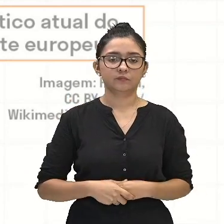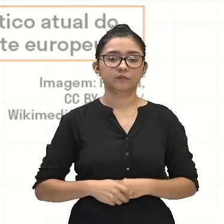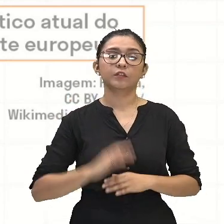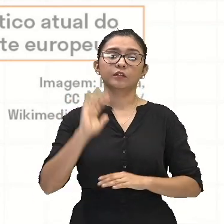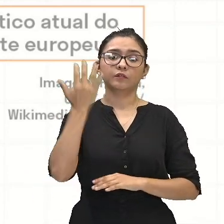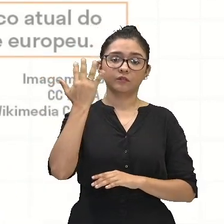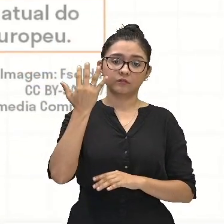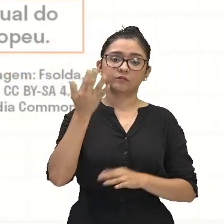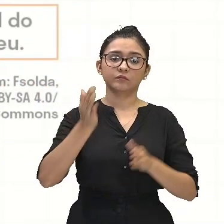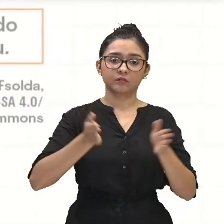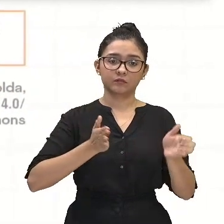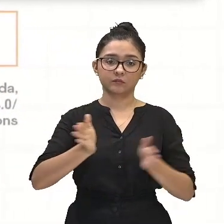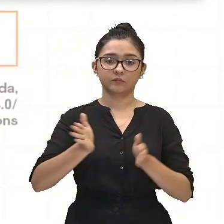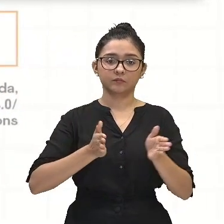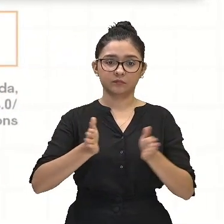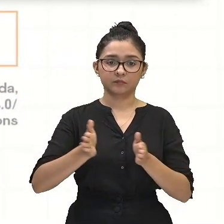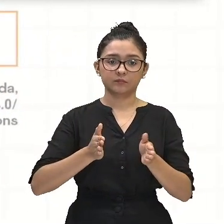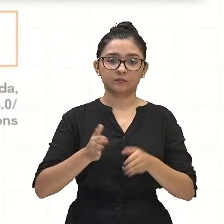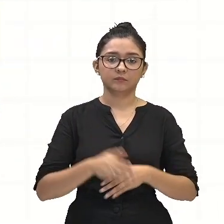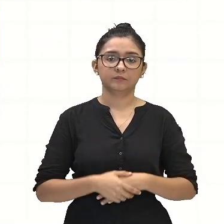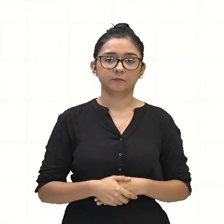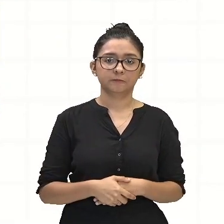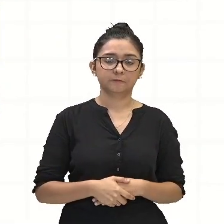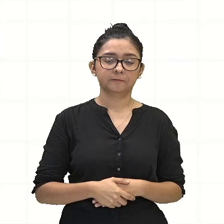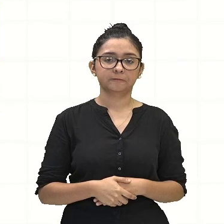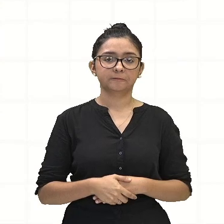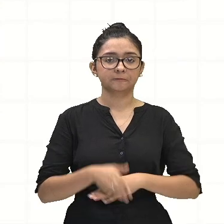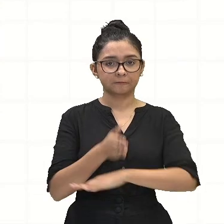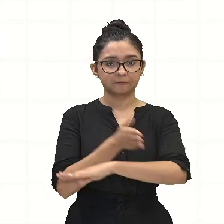culturais que ocorreram na época.